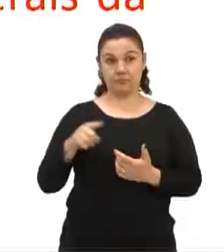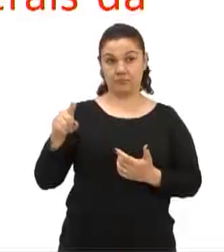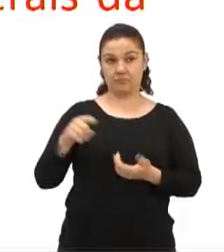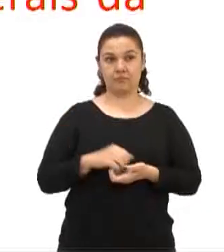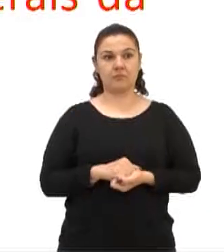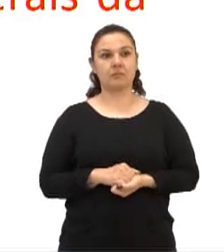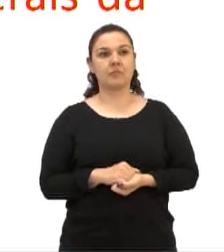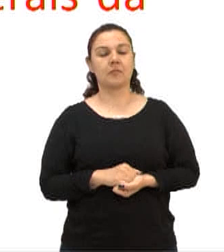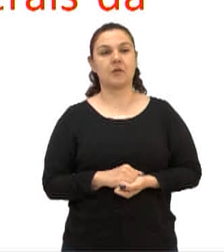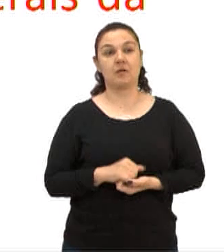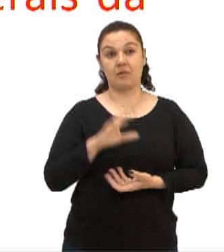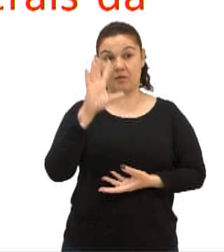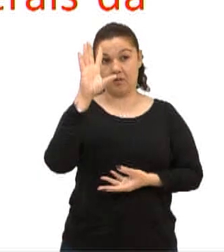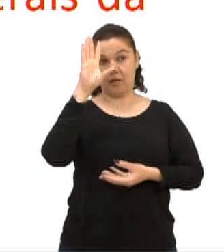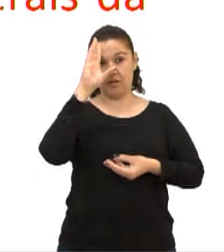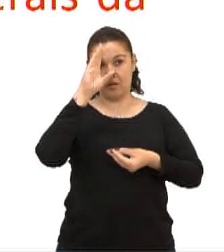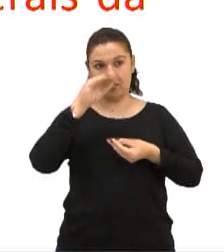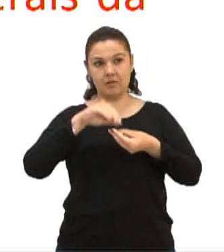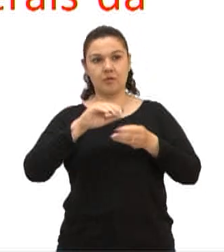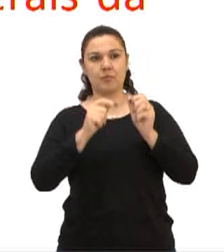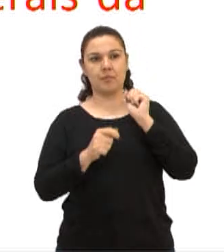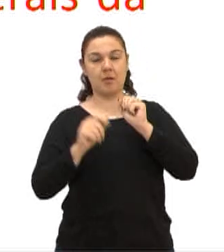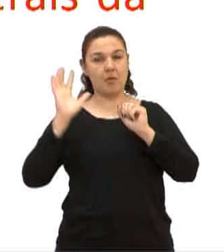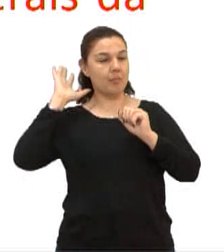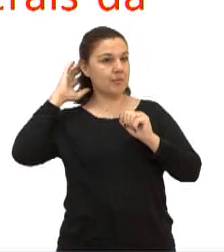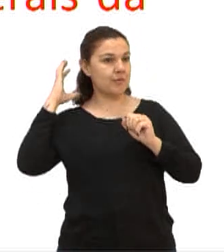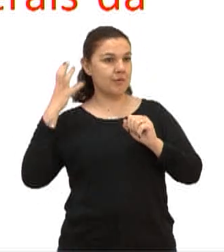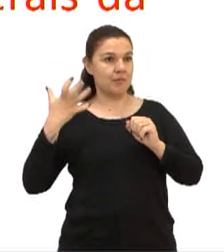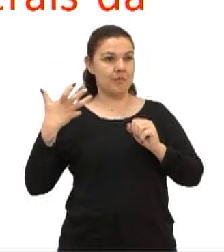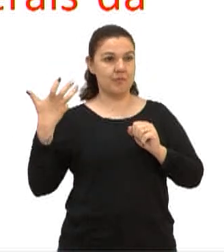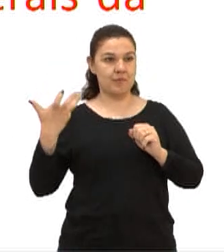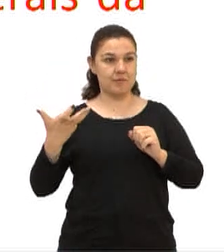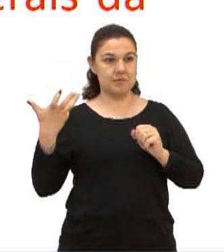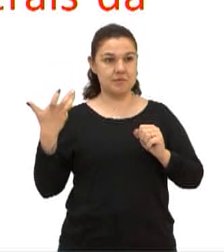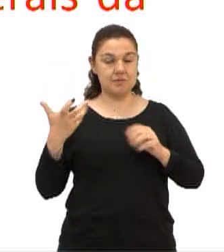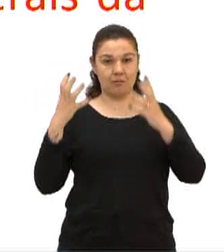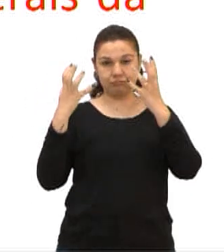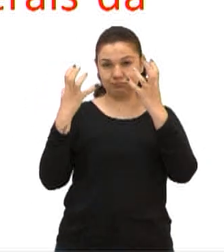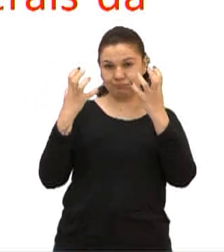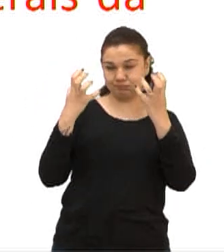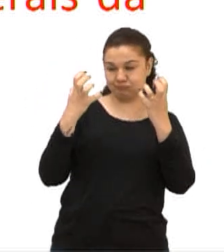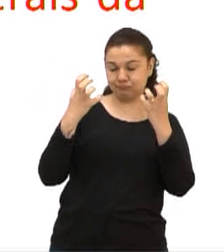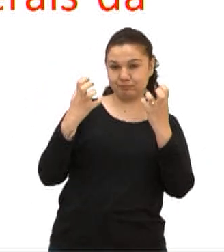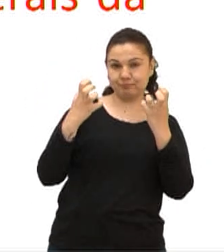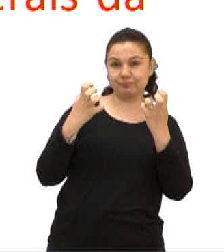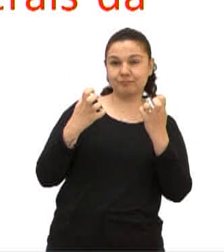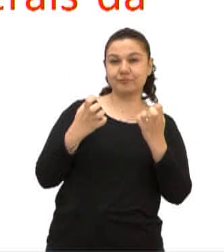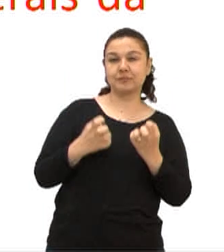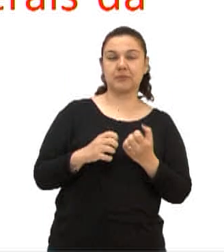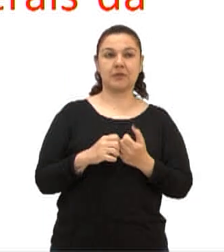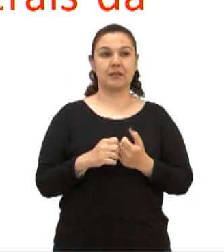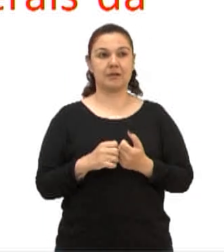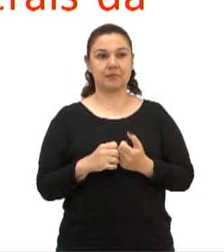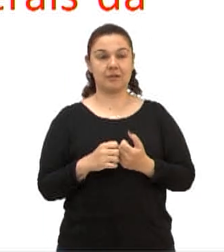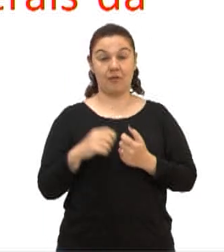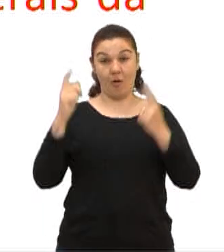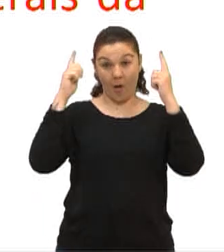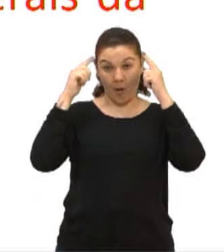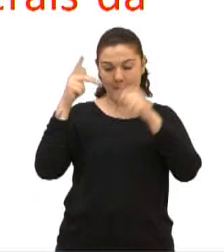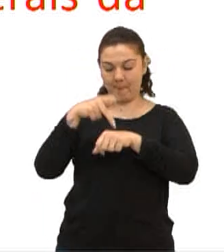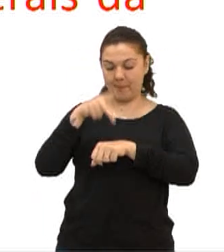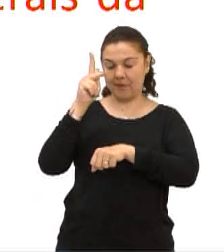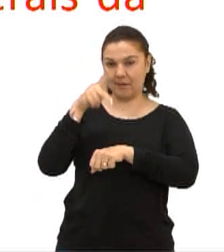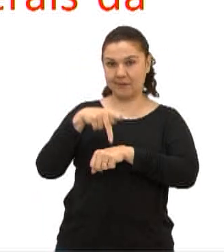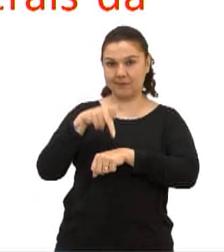vocês, ó. É possível compreender que se trata dos cabelos ficando grisalhos. Olha só, a prata,